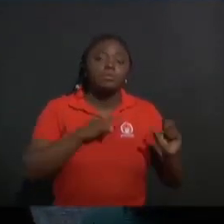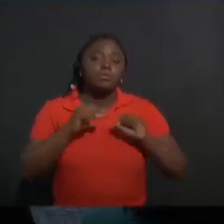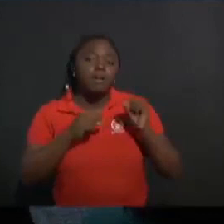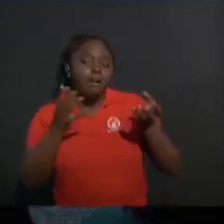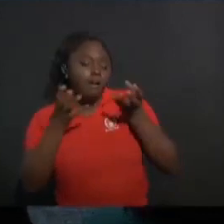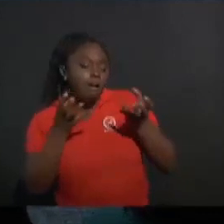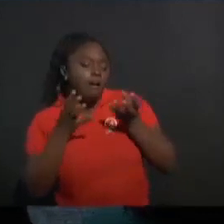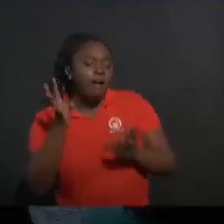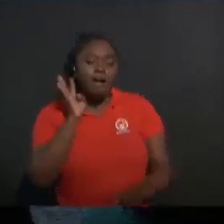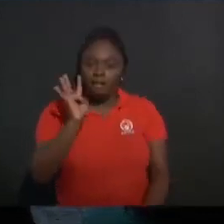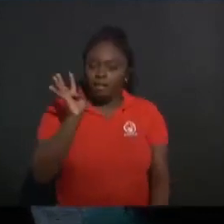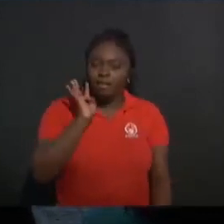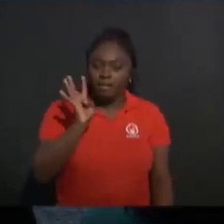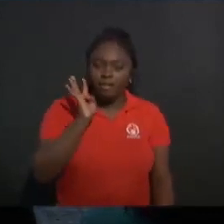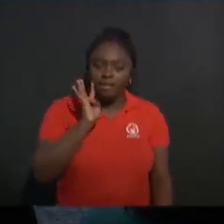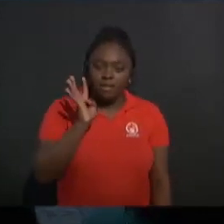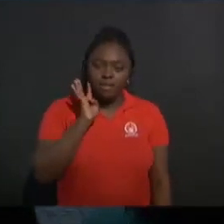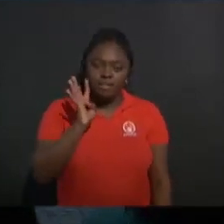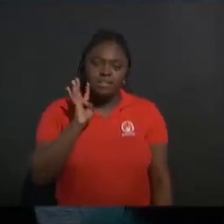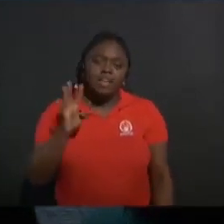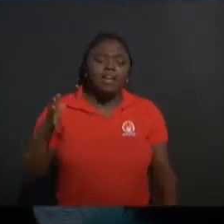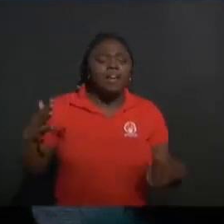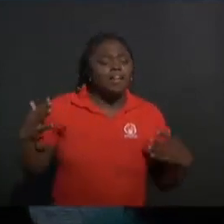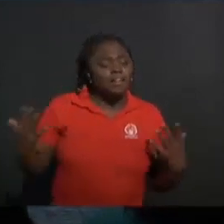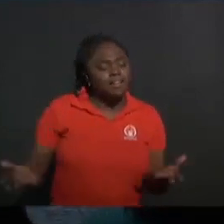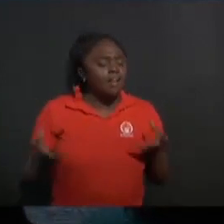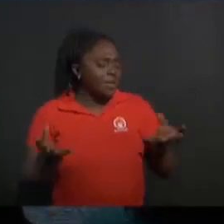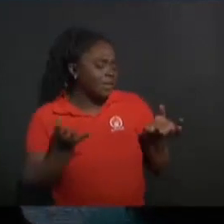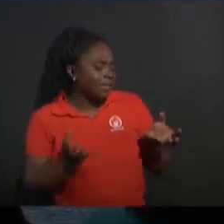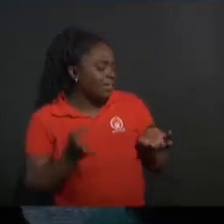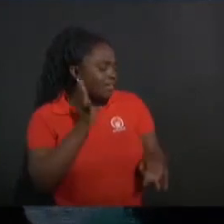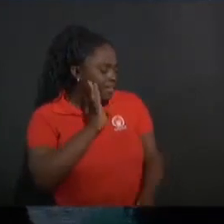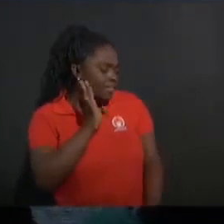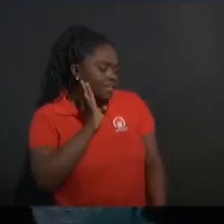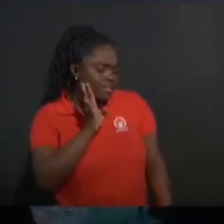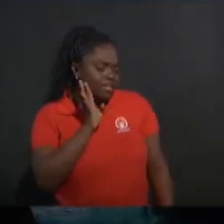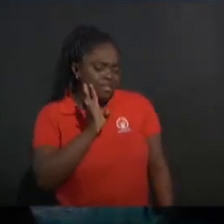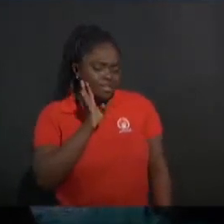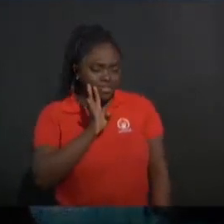legais. Ah, eu quero ser legal.